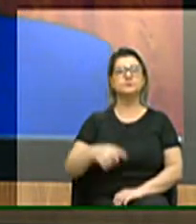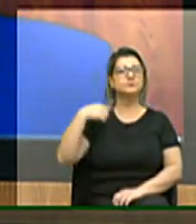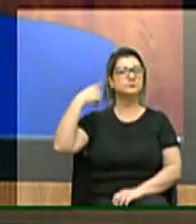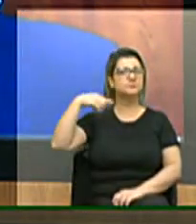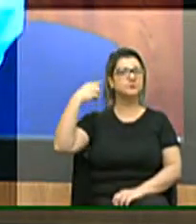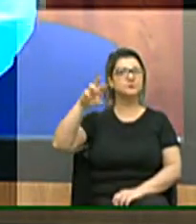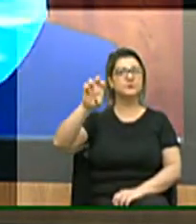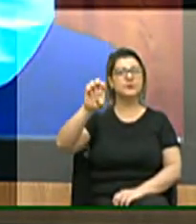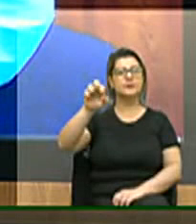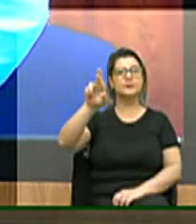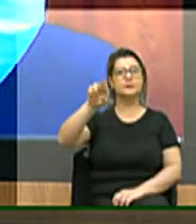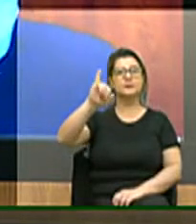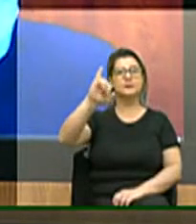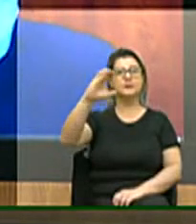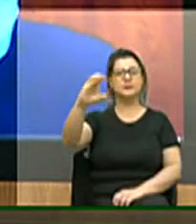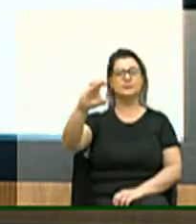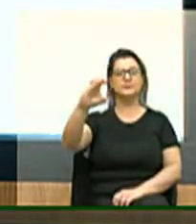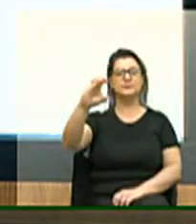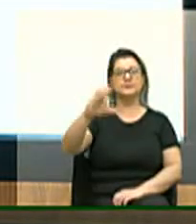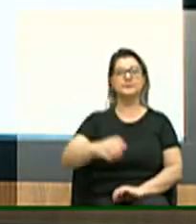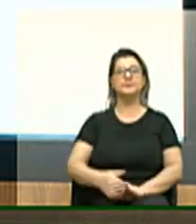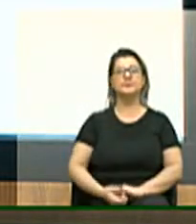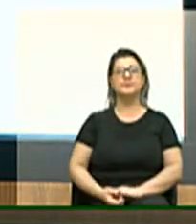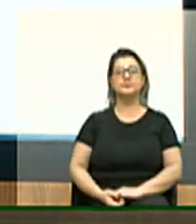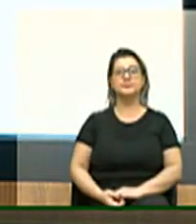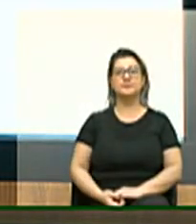Deputado Eric Lins.